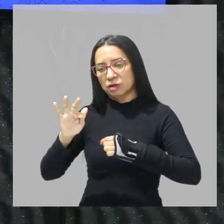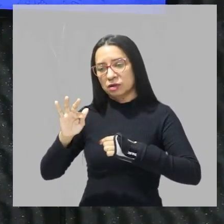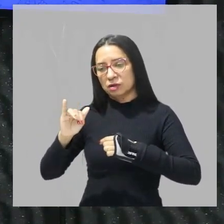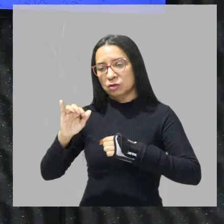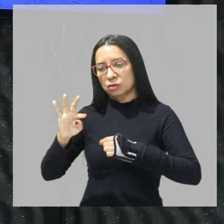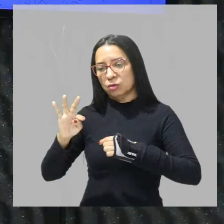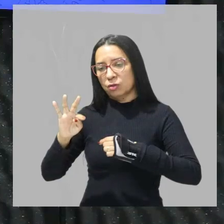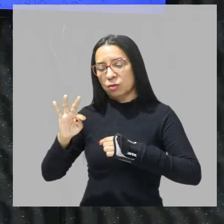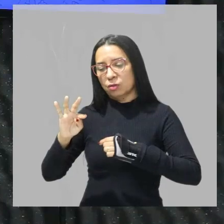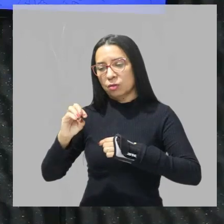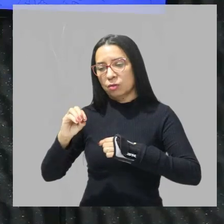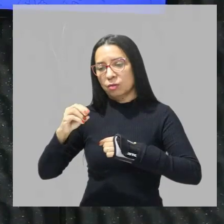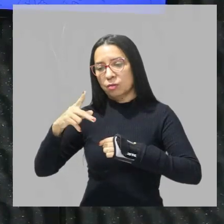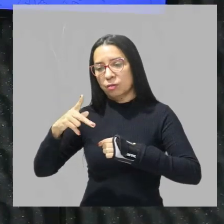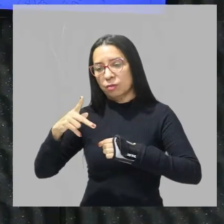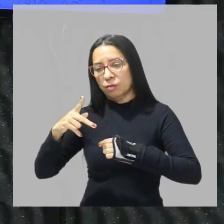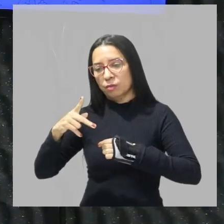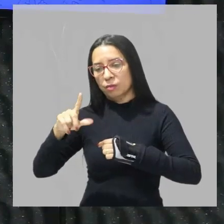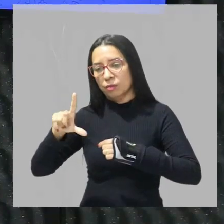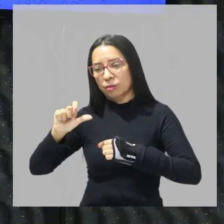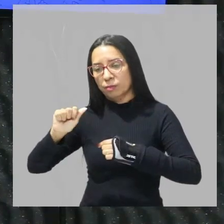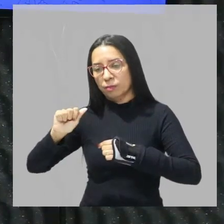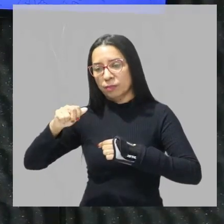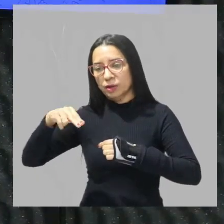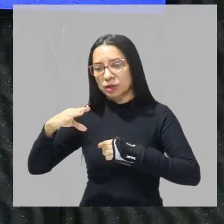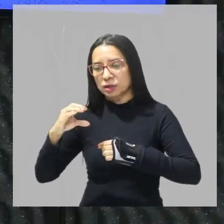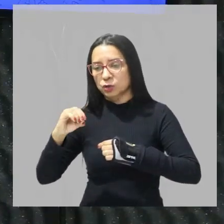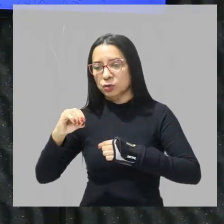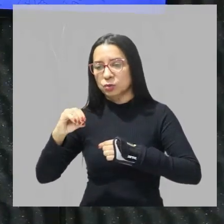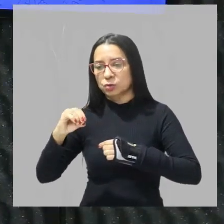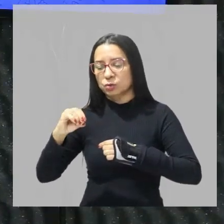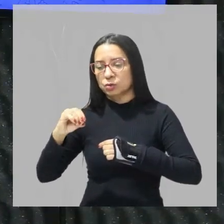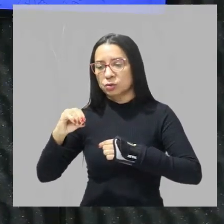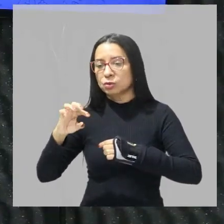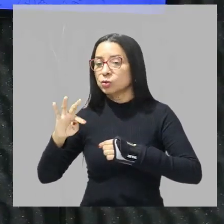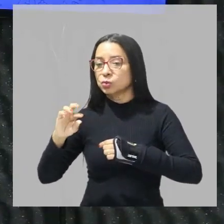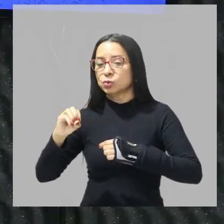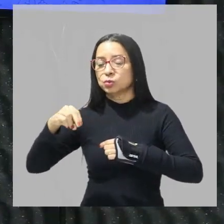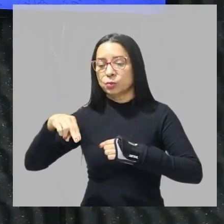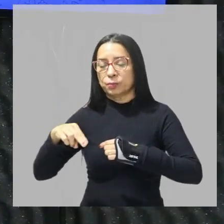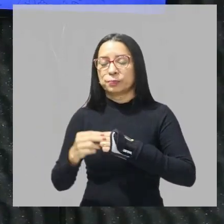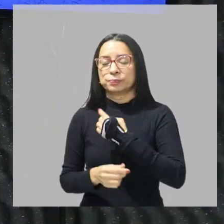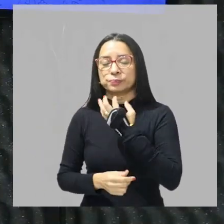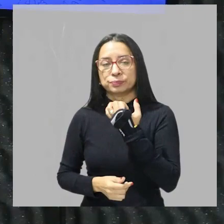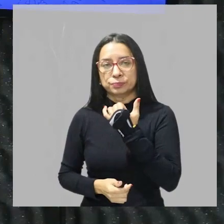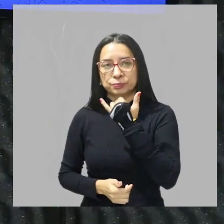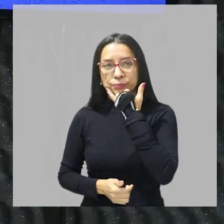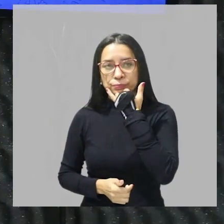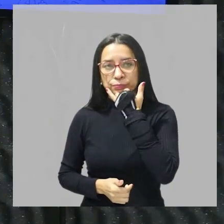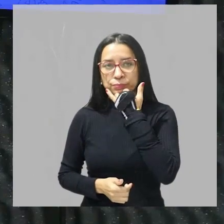Então veja, a matéria e a energia está partindo do fitoplâncton para o zooplâncton, olha aqui, ó,